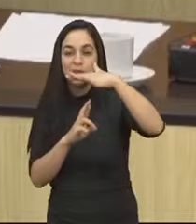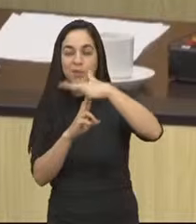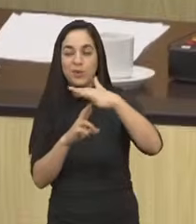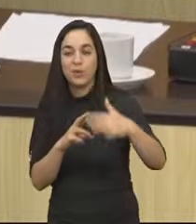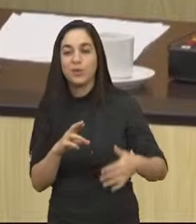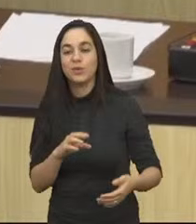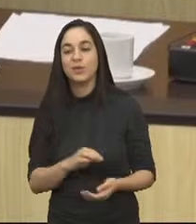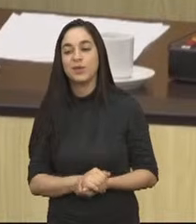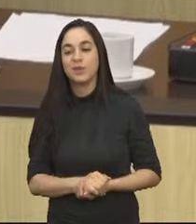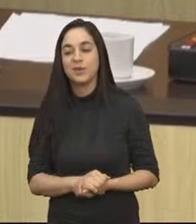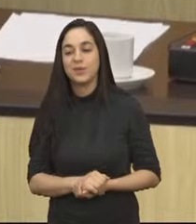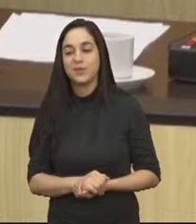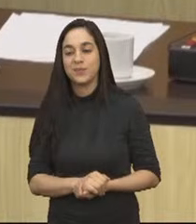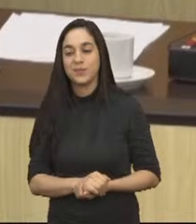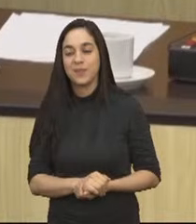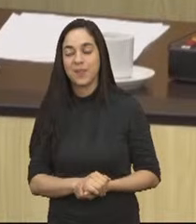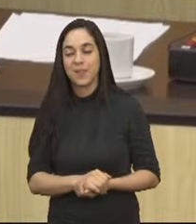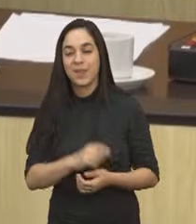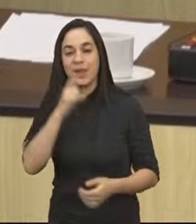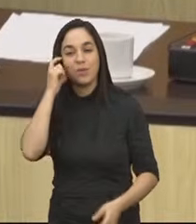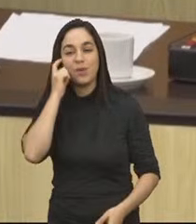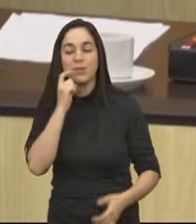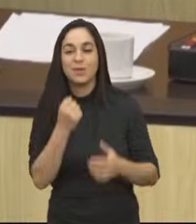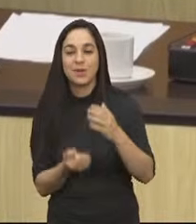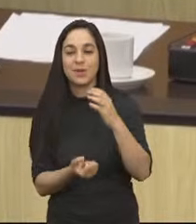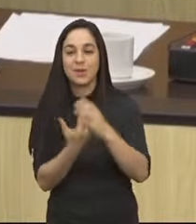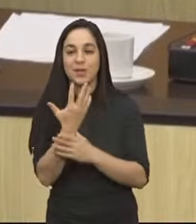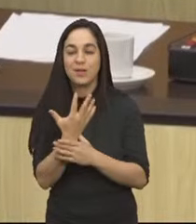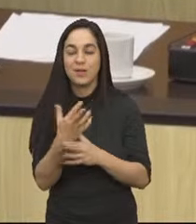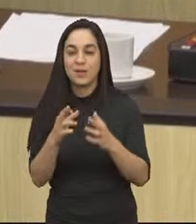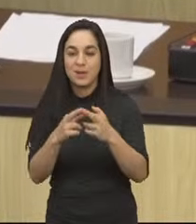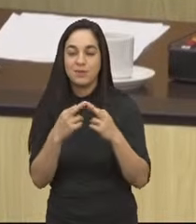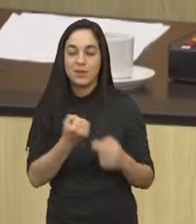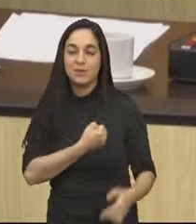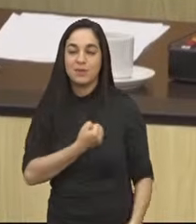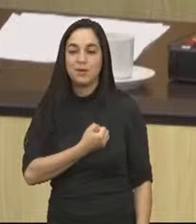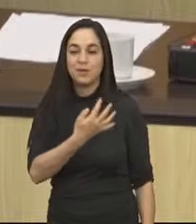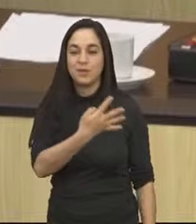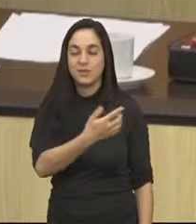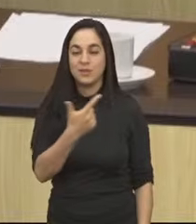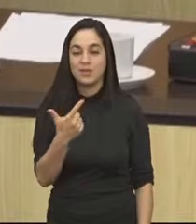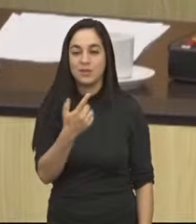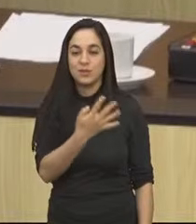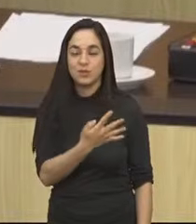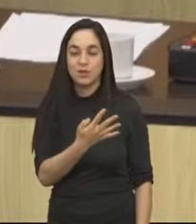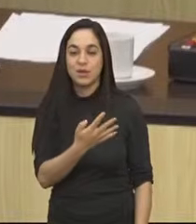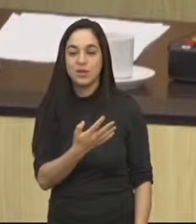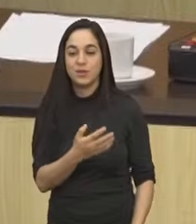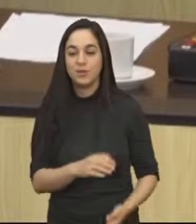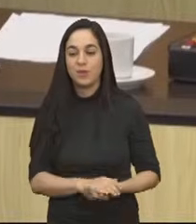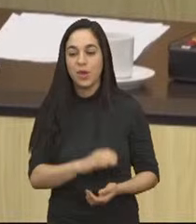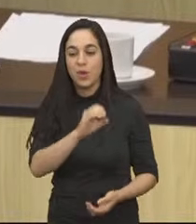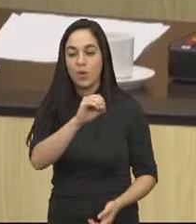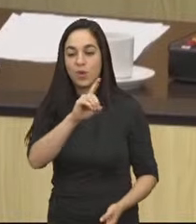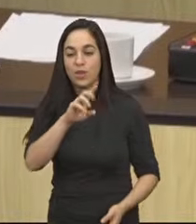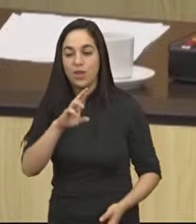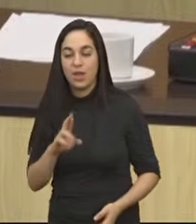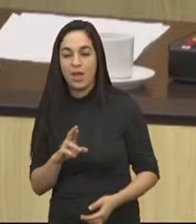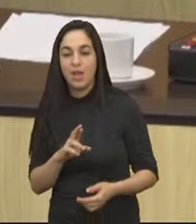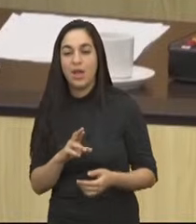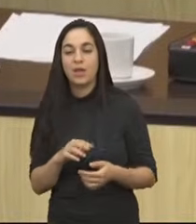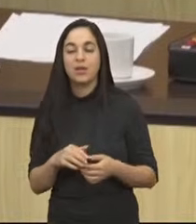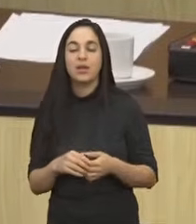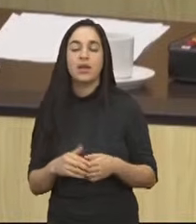Autoria, vereador Gabriel Belém. Requerimento 424, ao DR, Departamento de Estradas